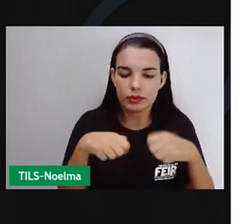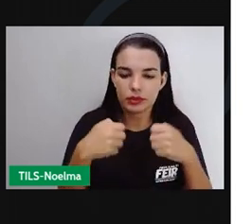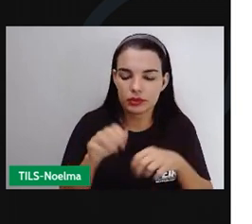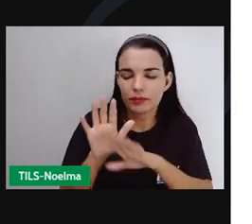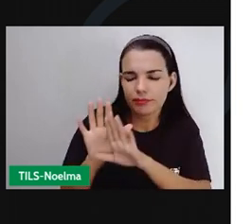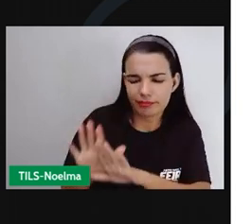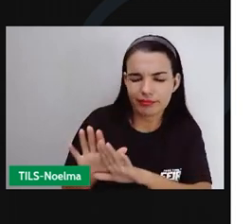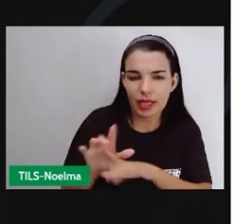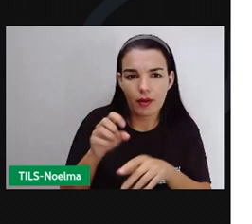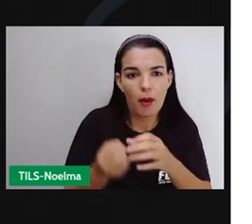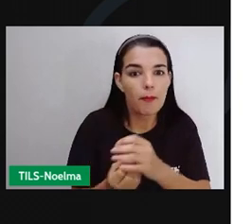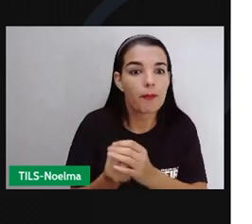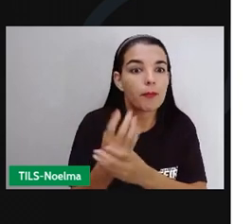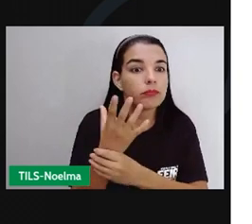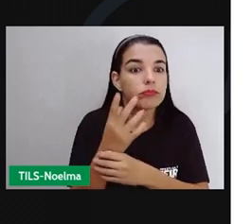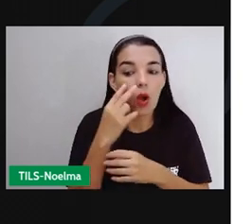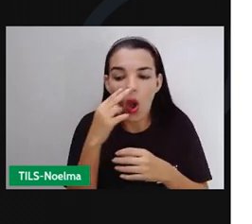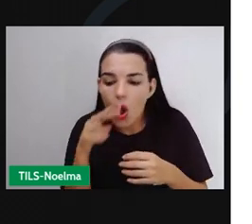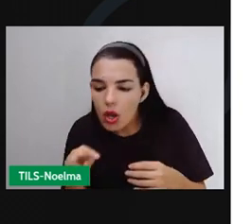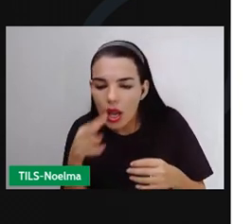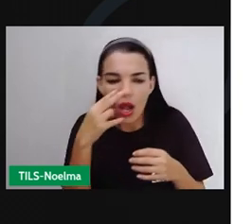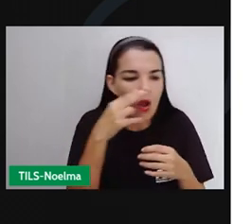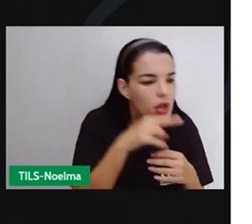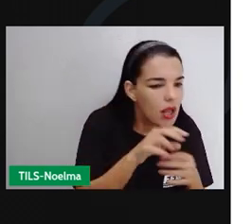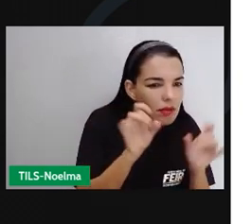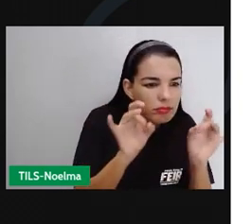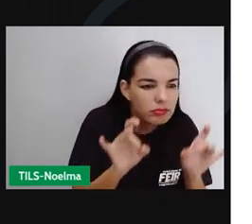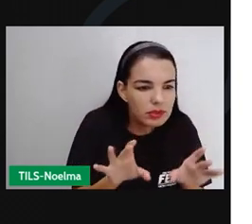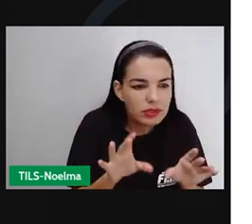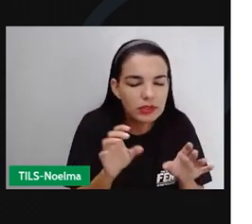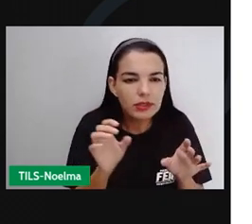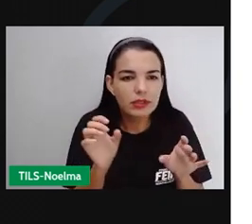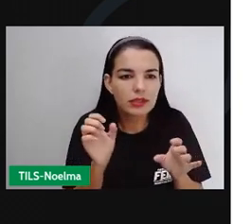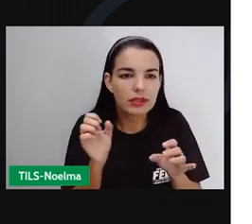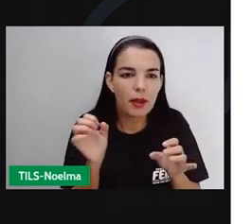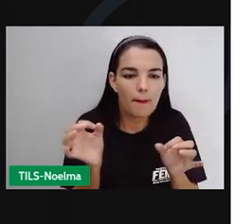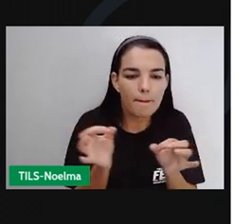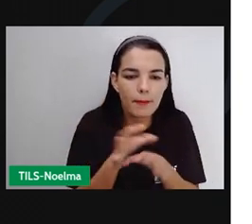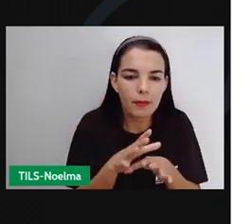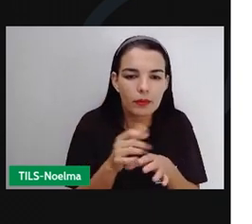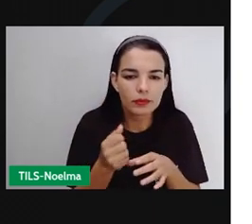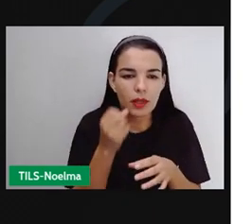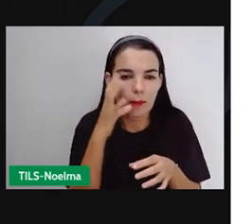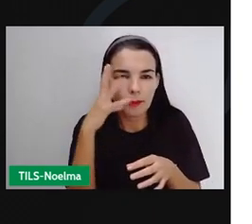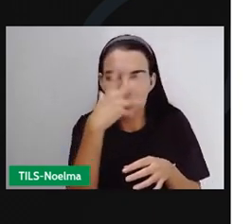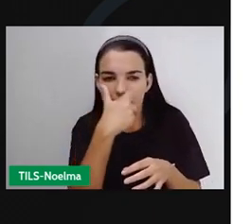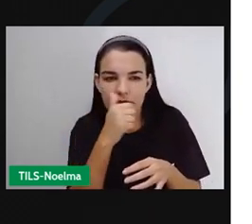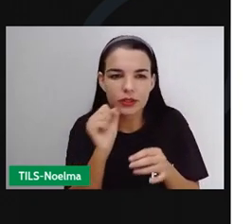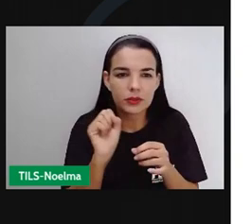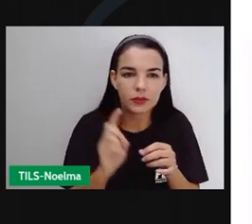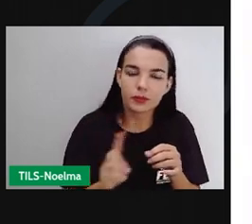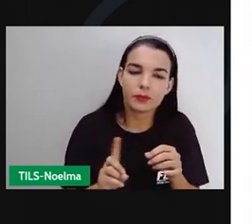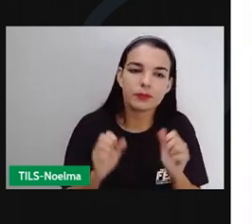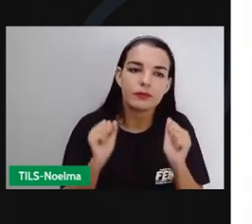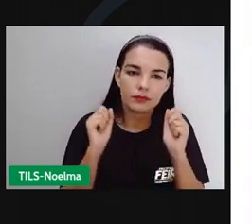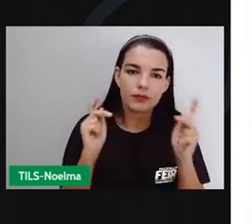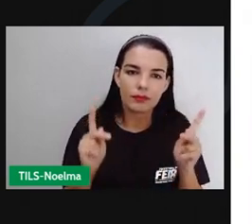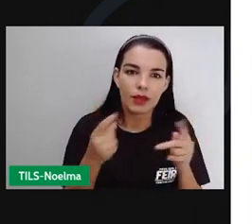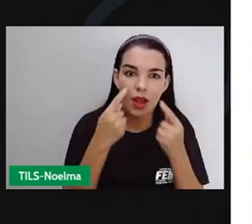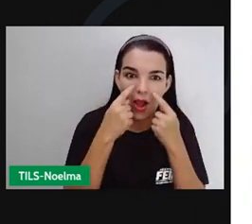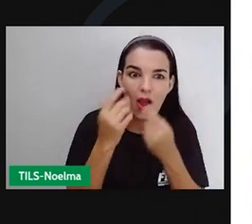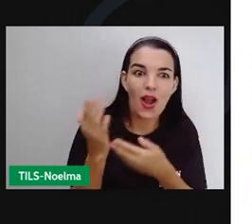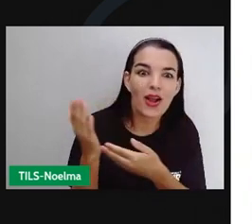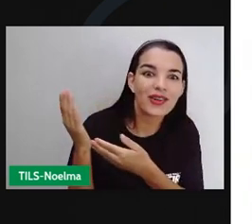você vai espiando se ele tá com carinha de assado, se ele tá firme, se por cima tá douradinho, se por baixo tá douradinho, e aí você tira os